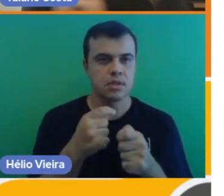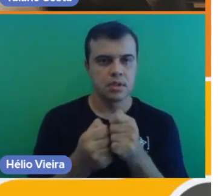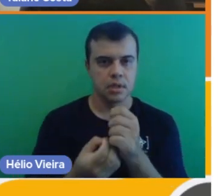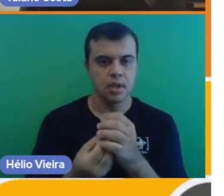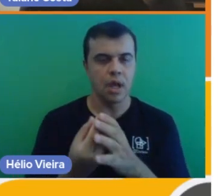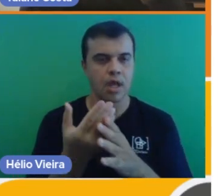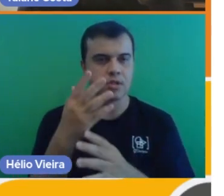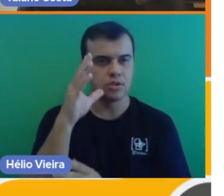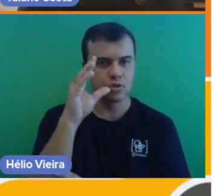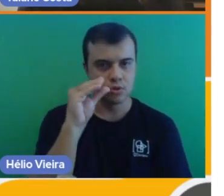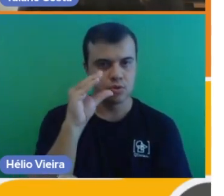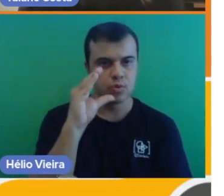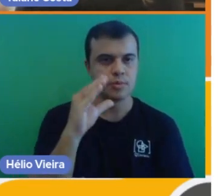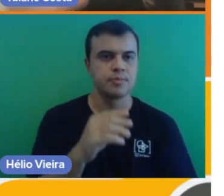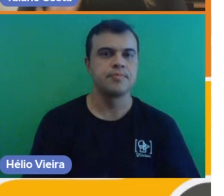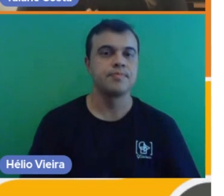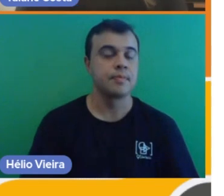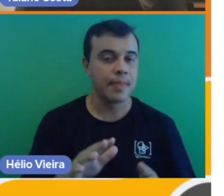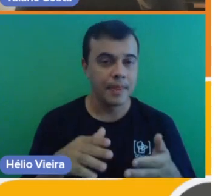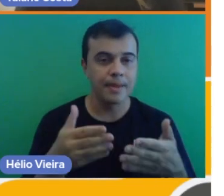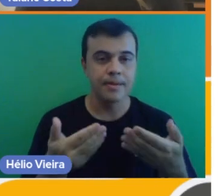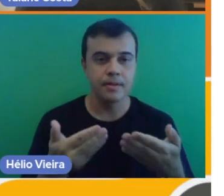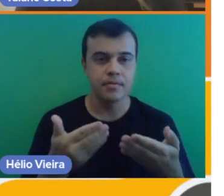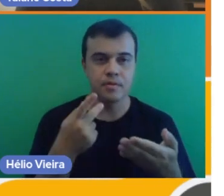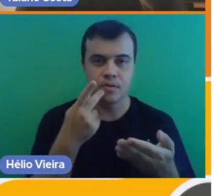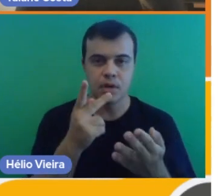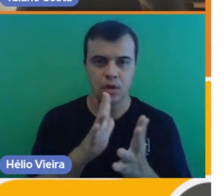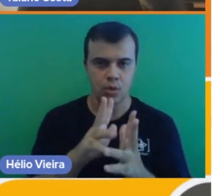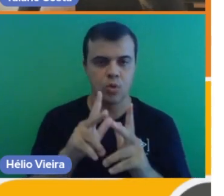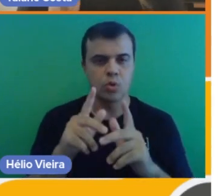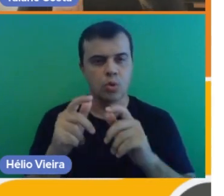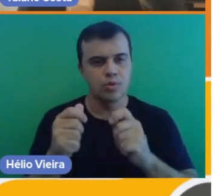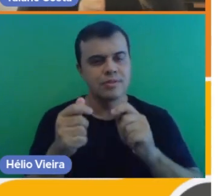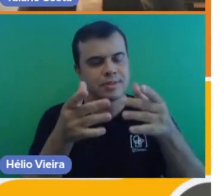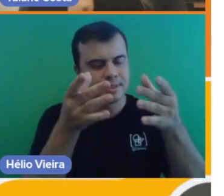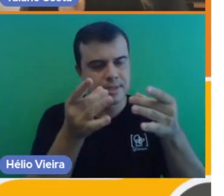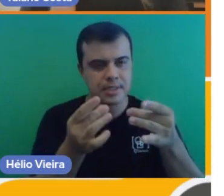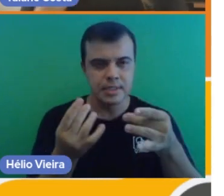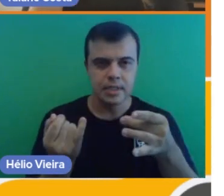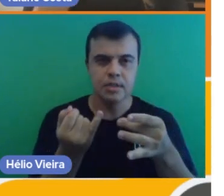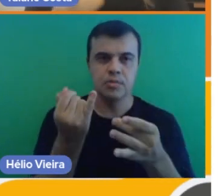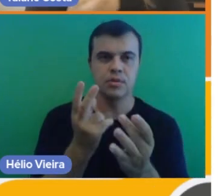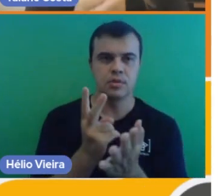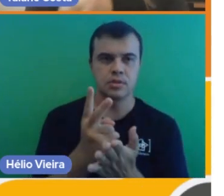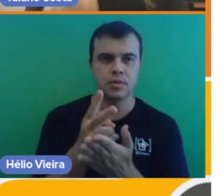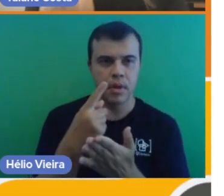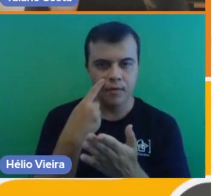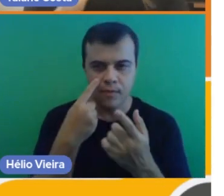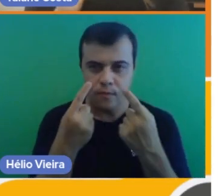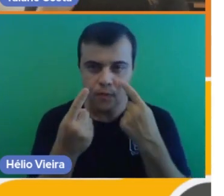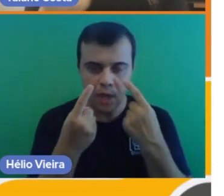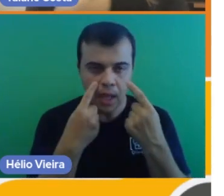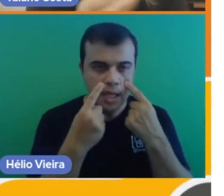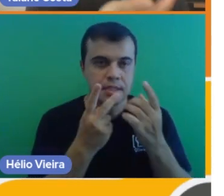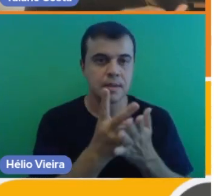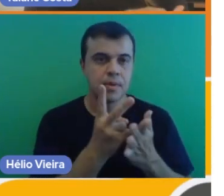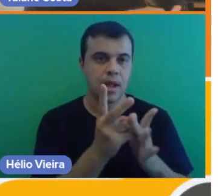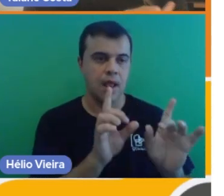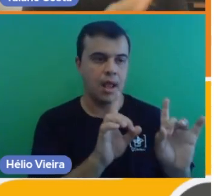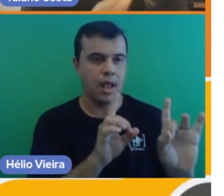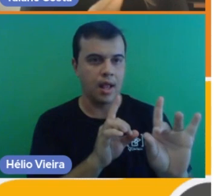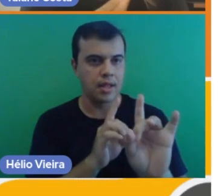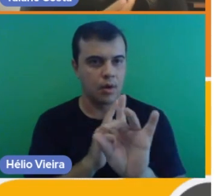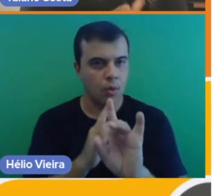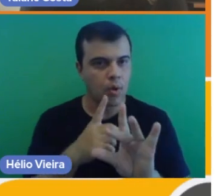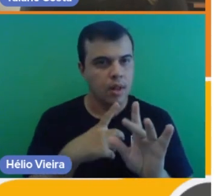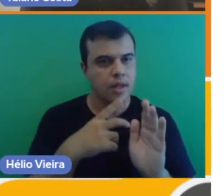sombra. Então, trazer todos os detalhes é interessante também observar, cada um possa observar o